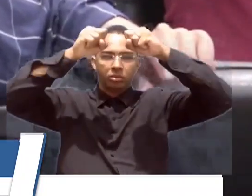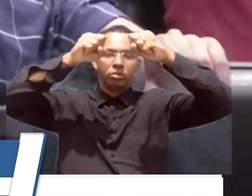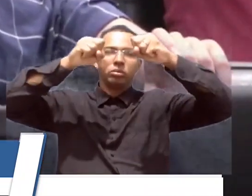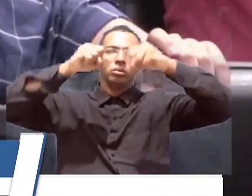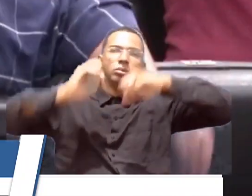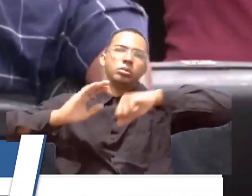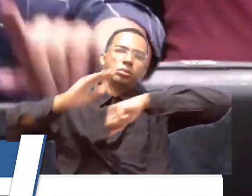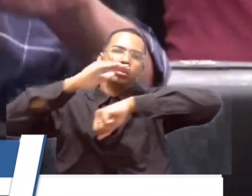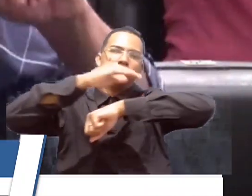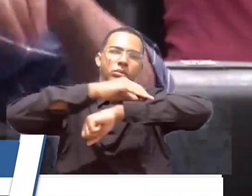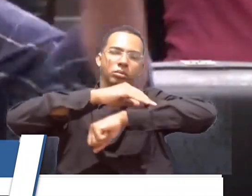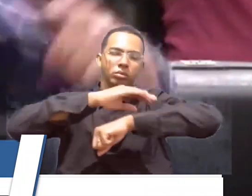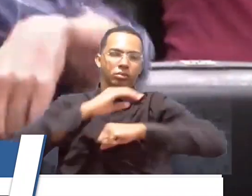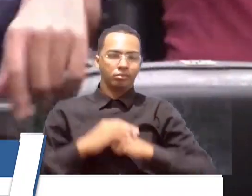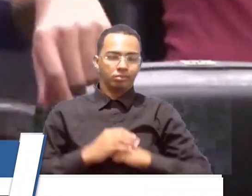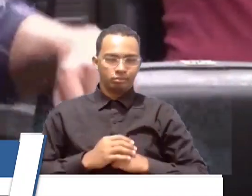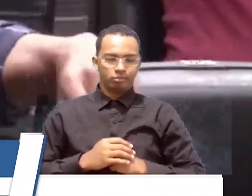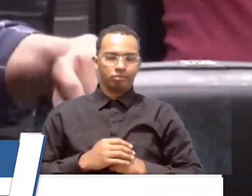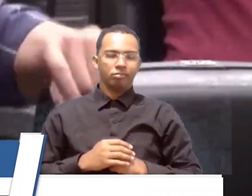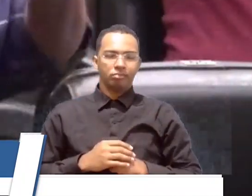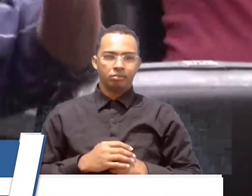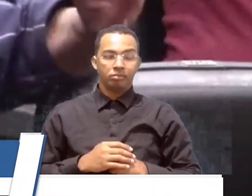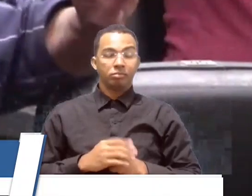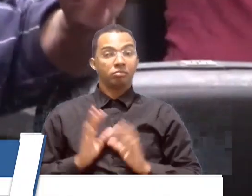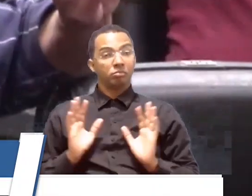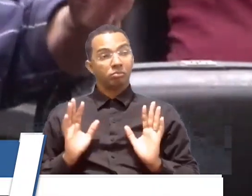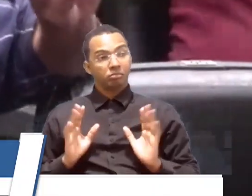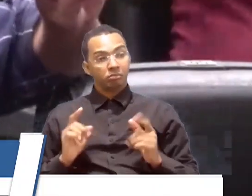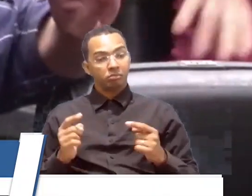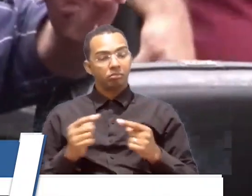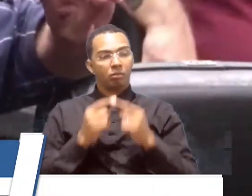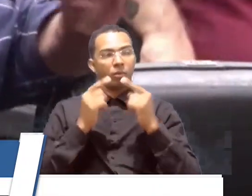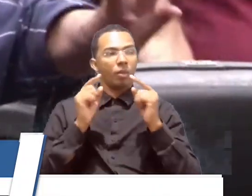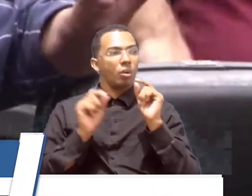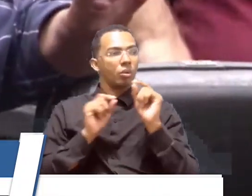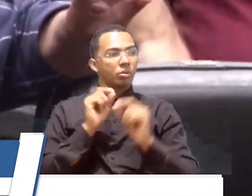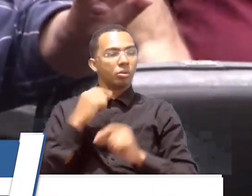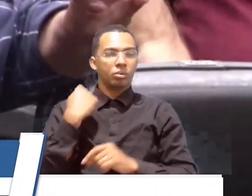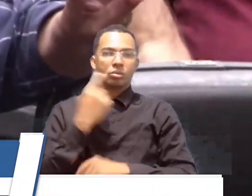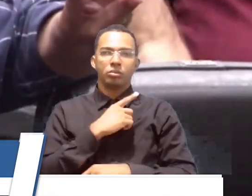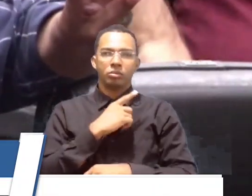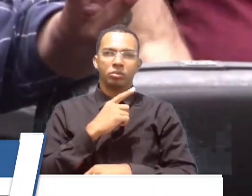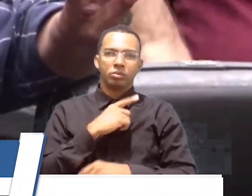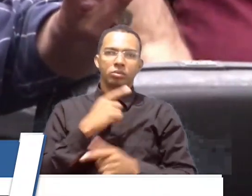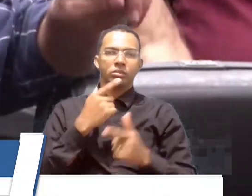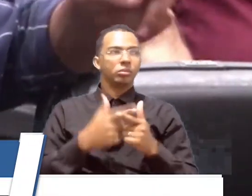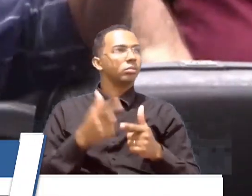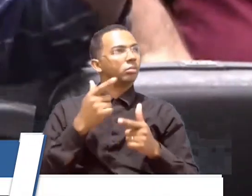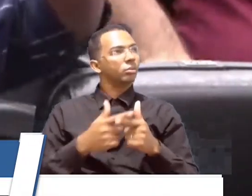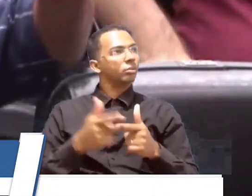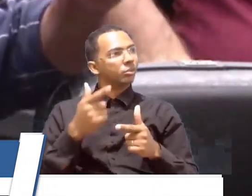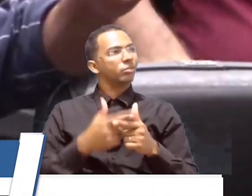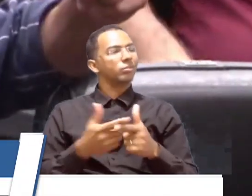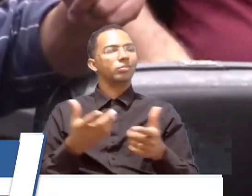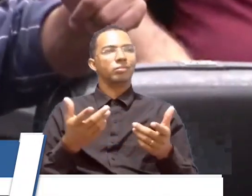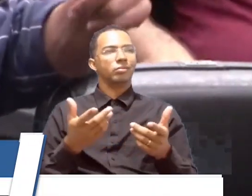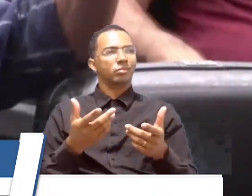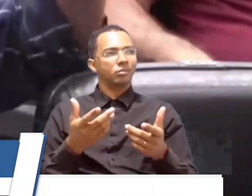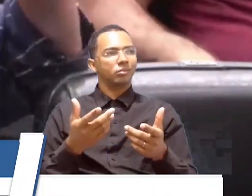o trecho. E, coincidentemente, nós temos o problema que